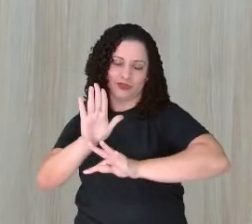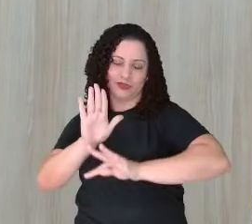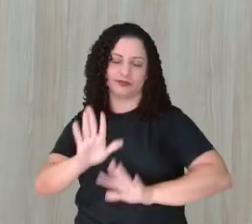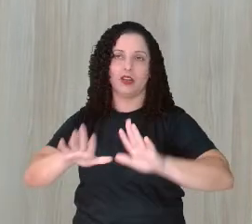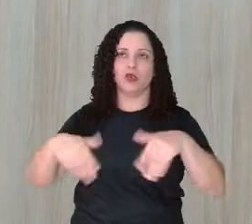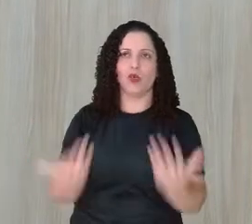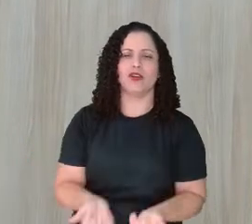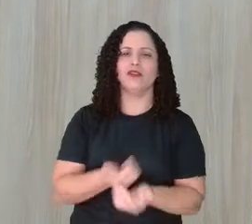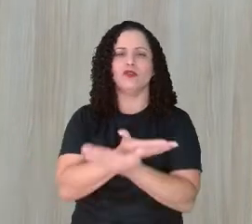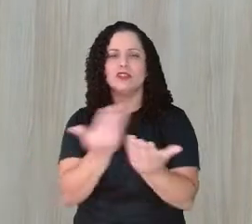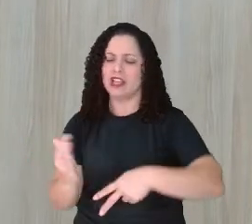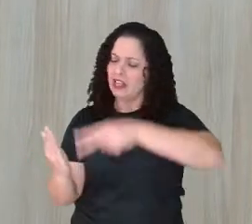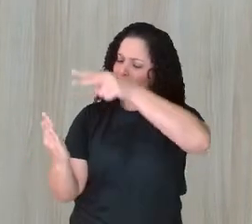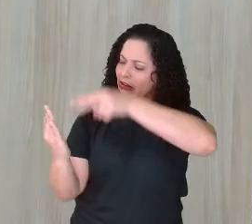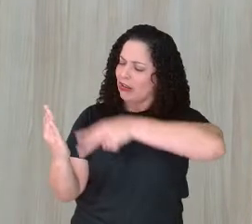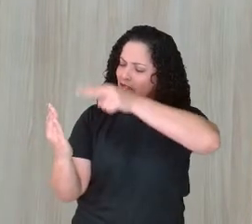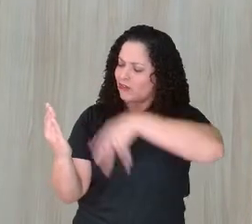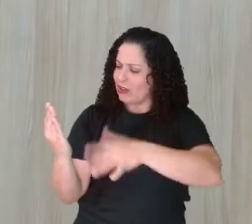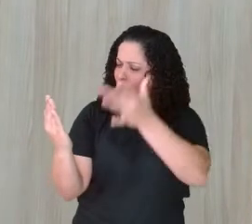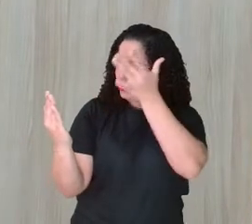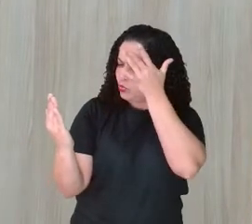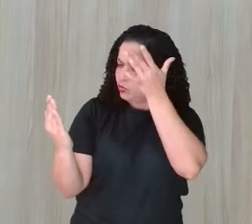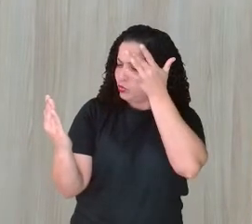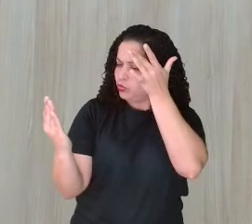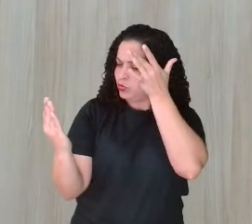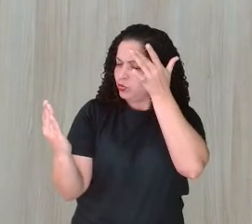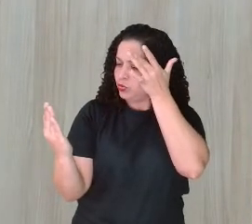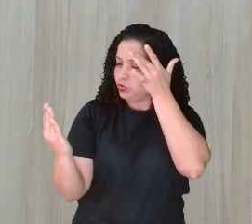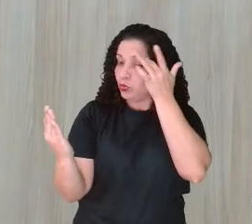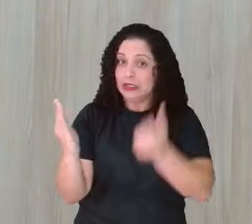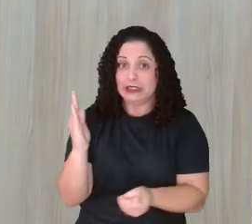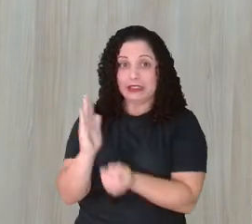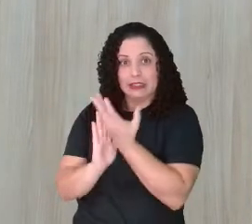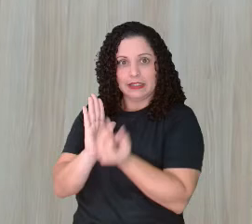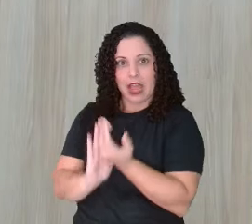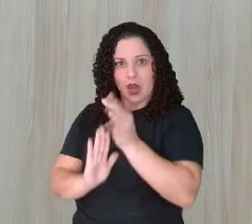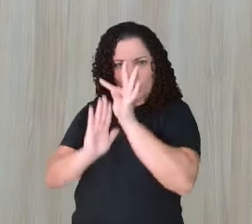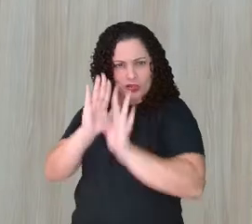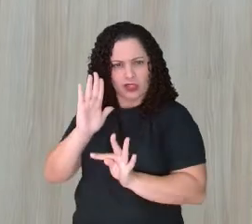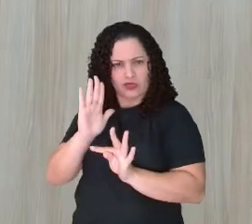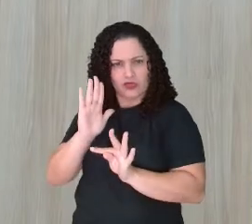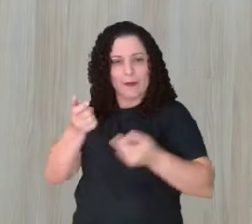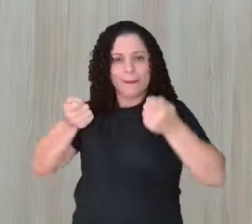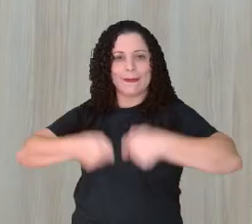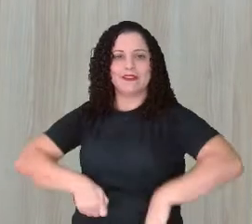você interpretar e na hora de você produzir texto, você